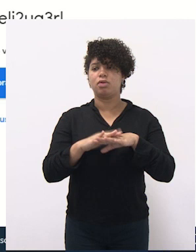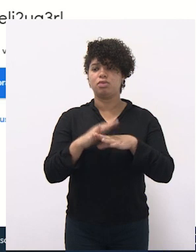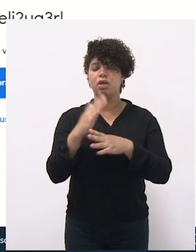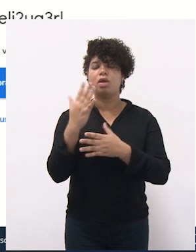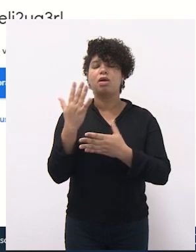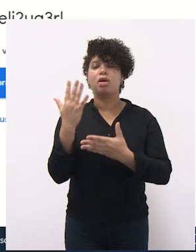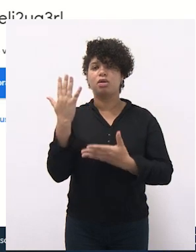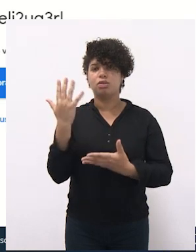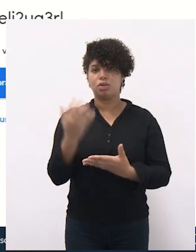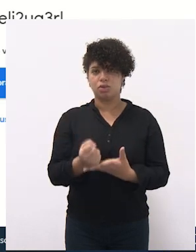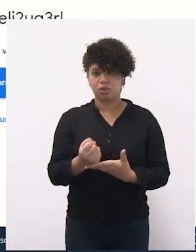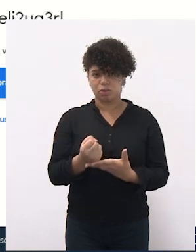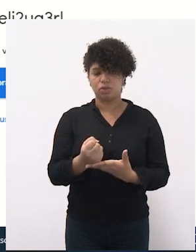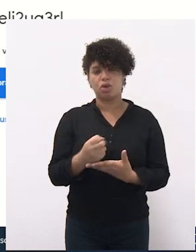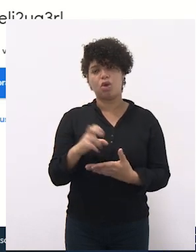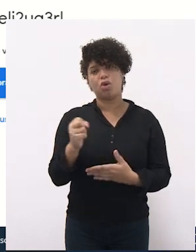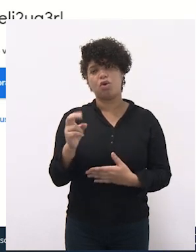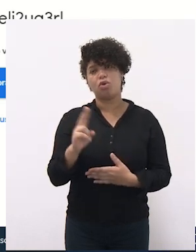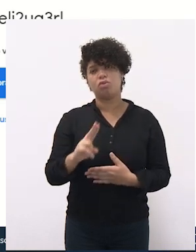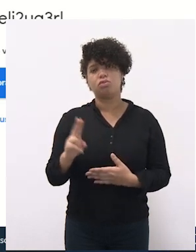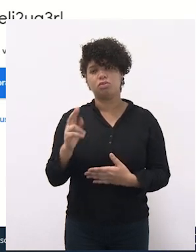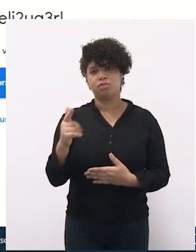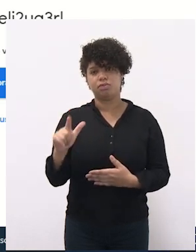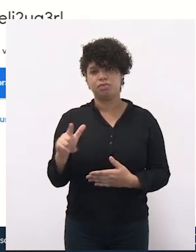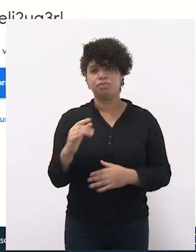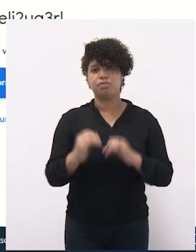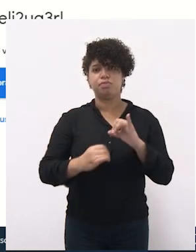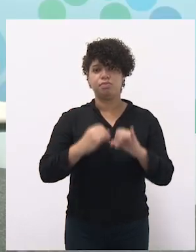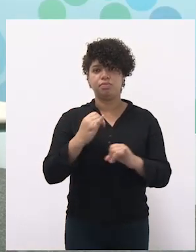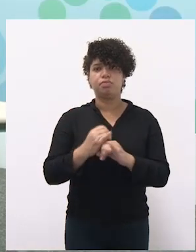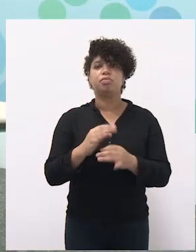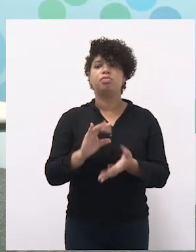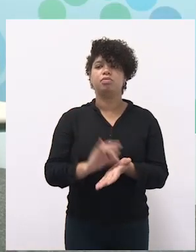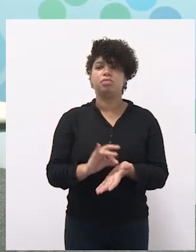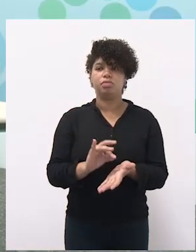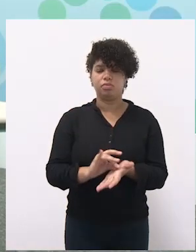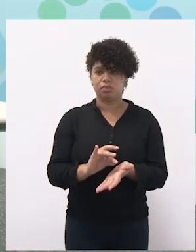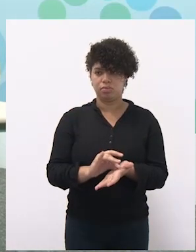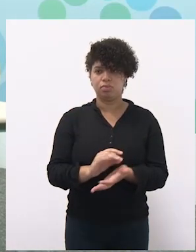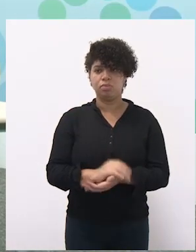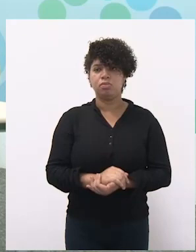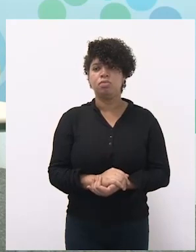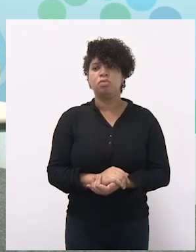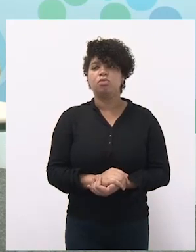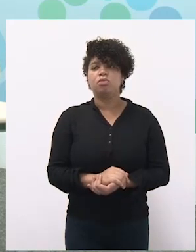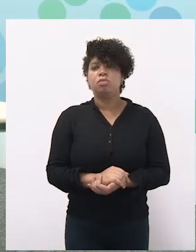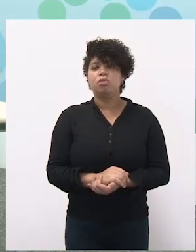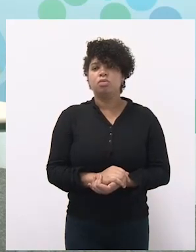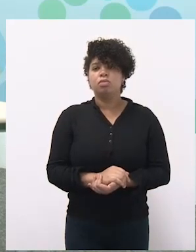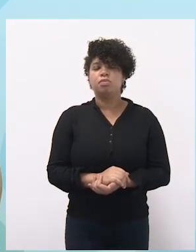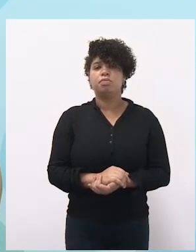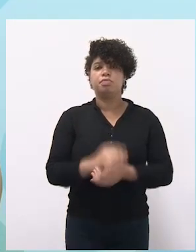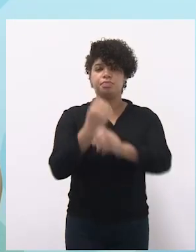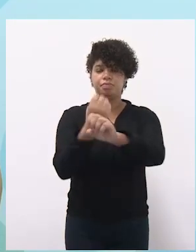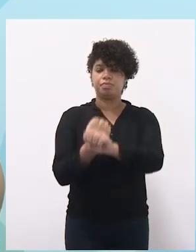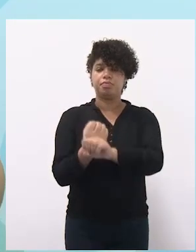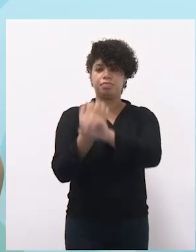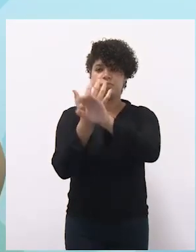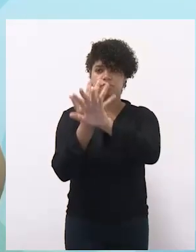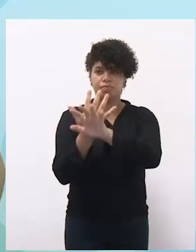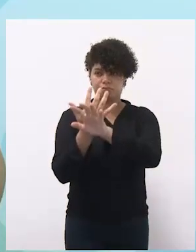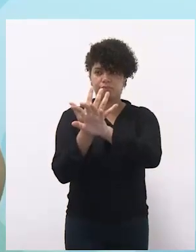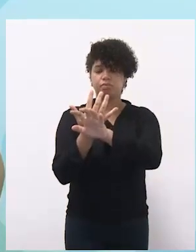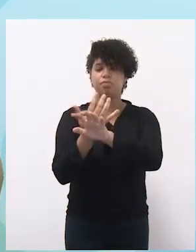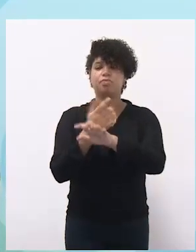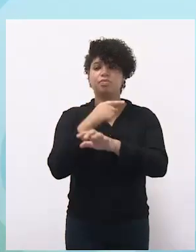do aplicativo ou vai usar online. Então a videochamada a gente não consegue fazer pelo aplicativo do centro de mídias.